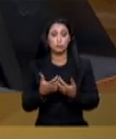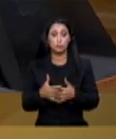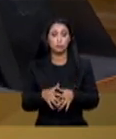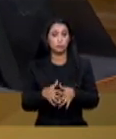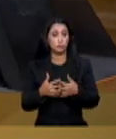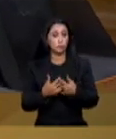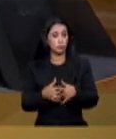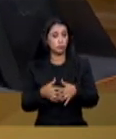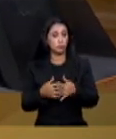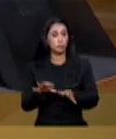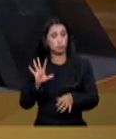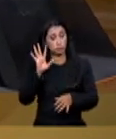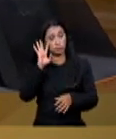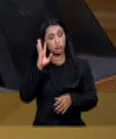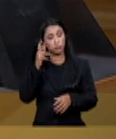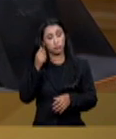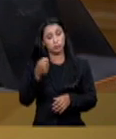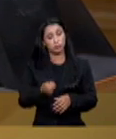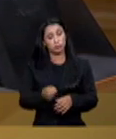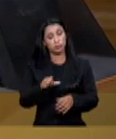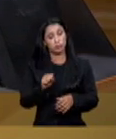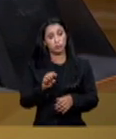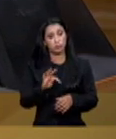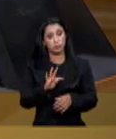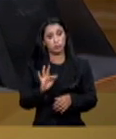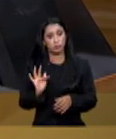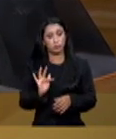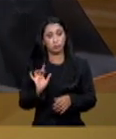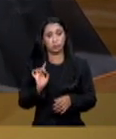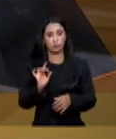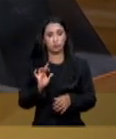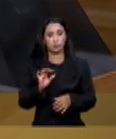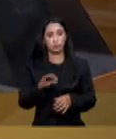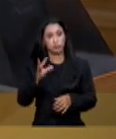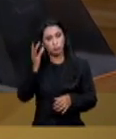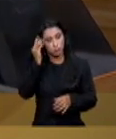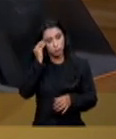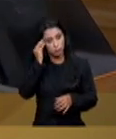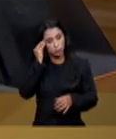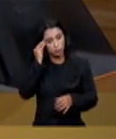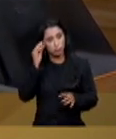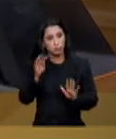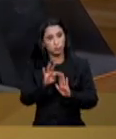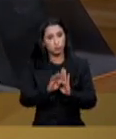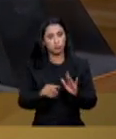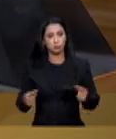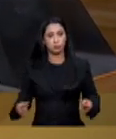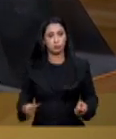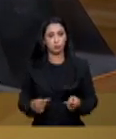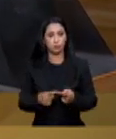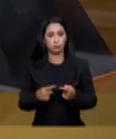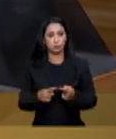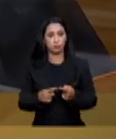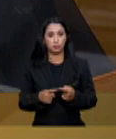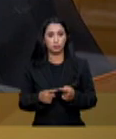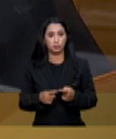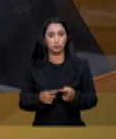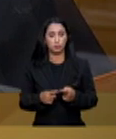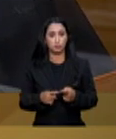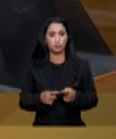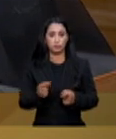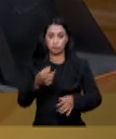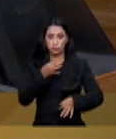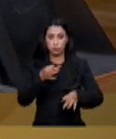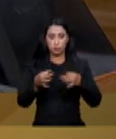complexo, uma decisão desta Suprema Corte, do que fazer uma interpretação para essa limitação. Mas a ideia dada pelo ministro Ricardo